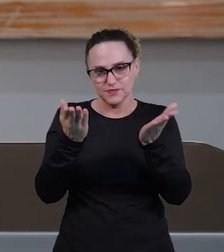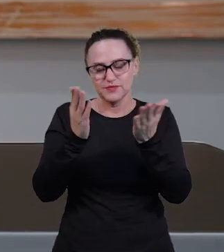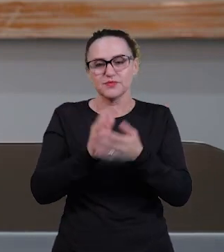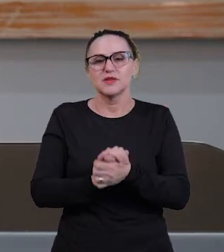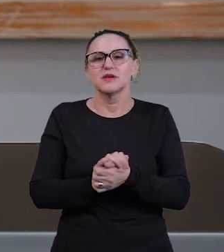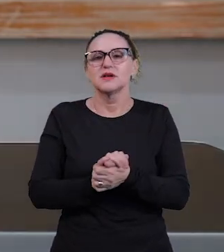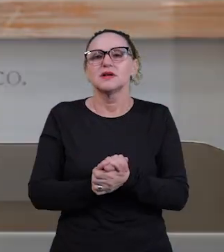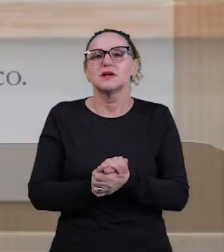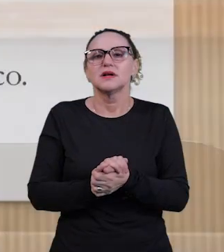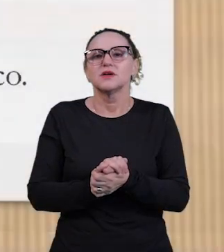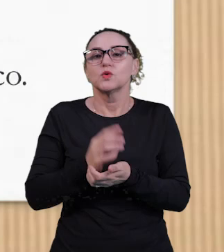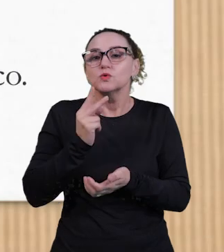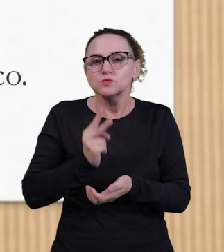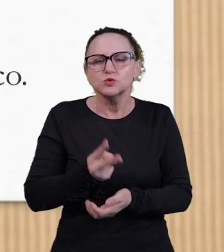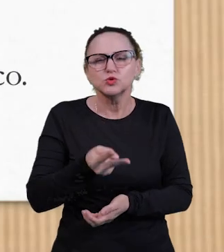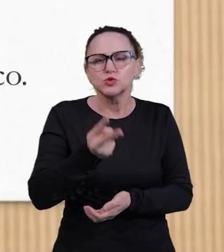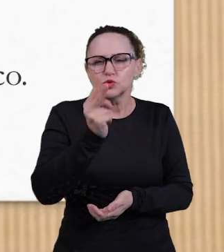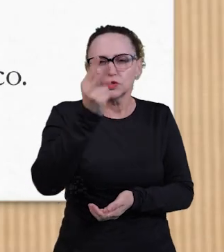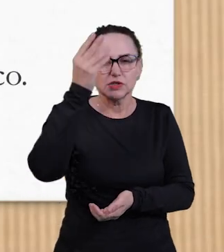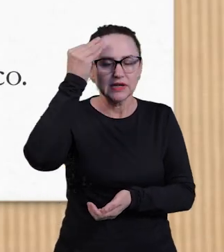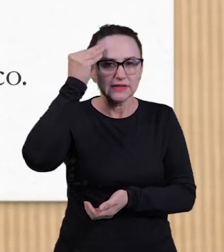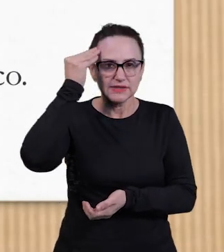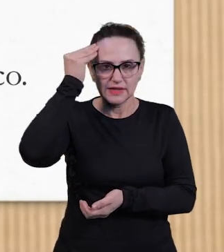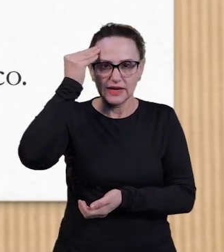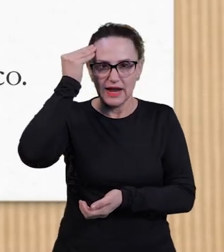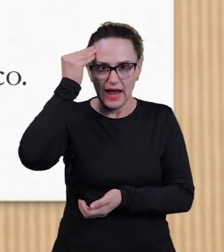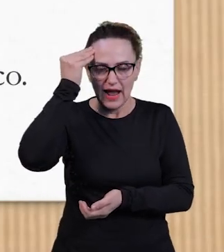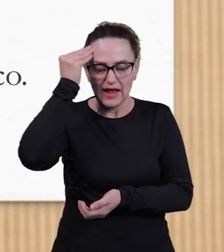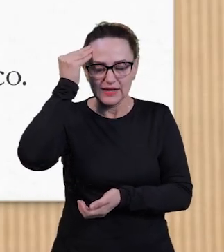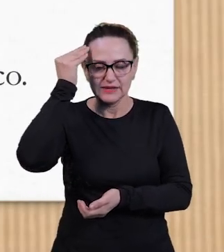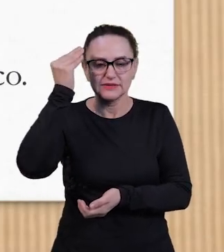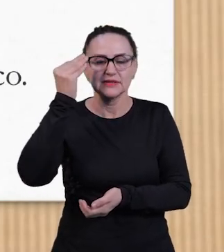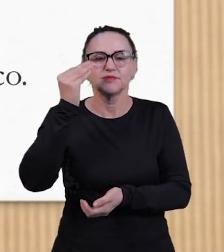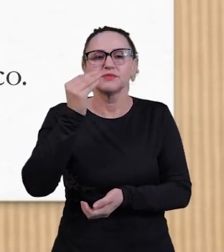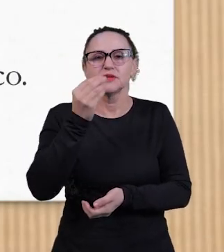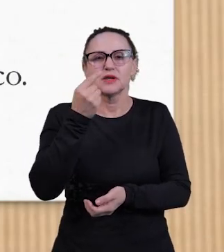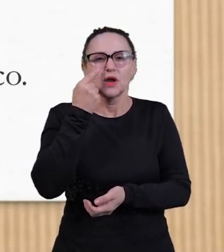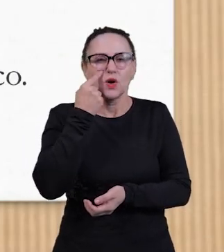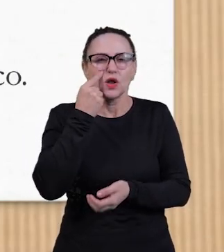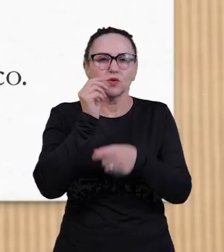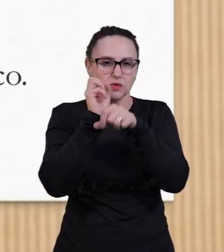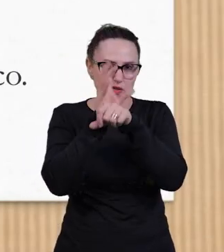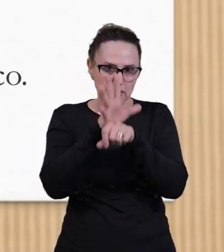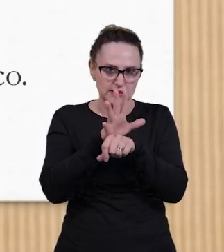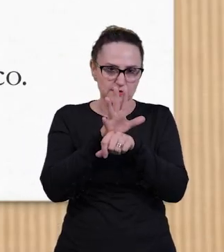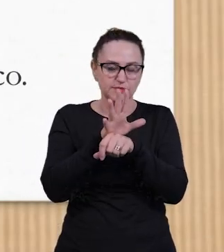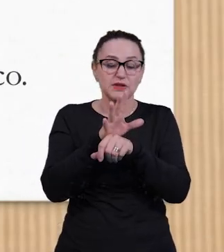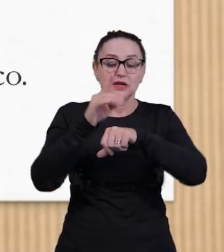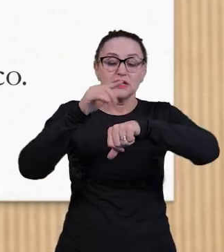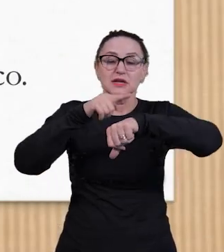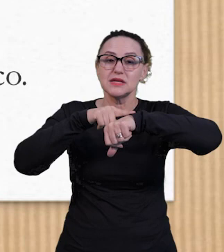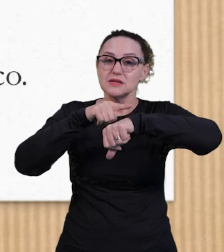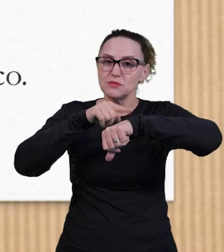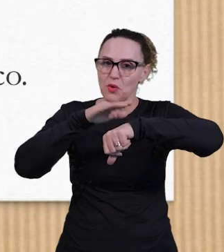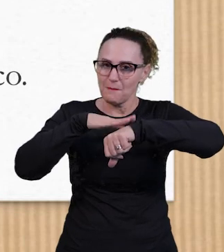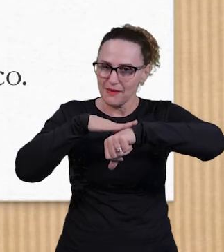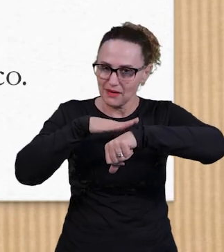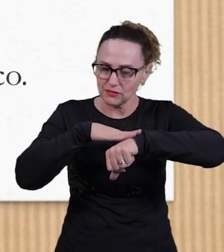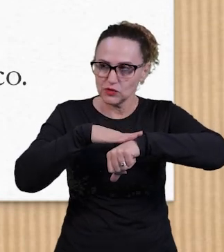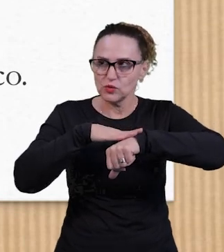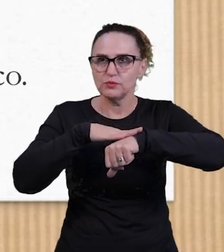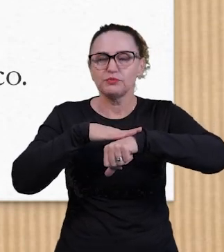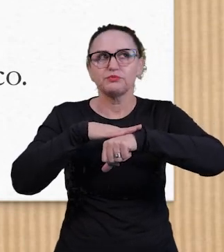Então, continuando, em relação à análise temática, como está aqui no slide, o momento em que o leitor irá questionar-se